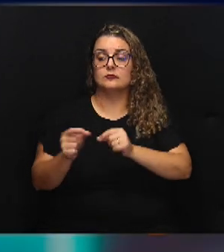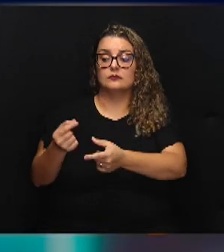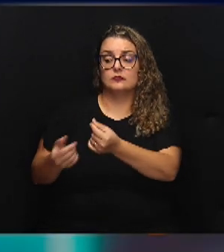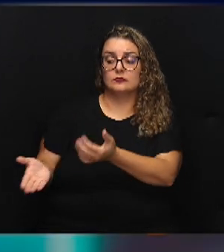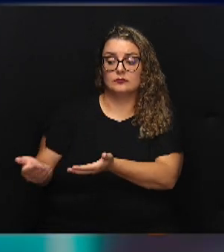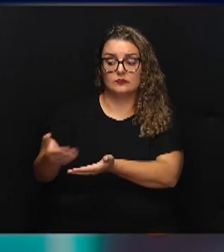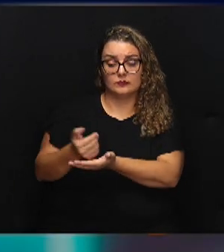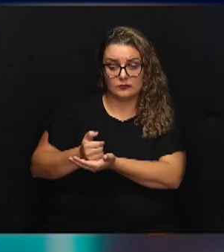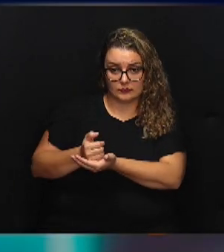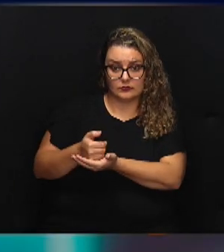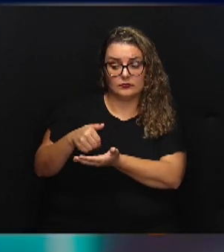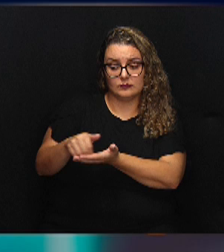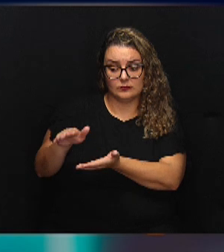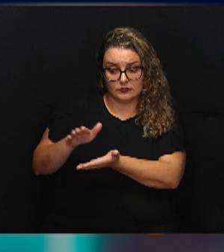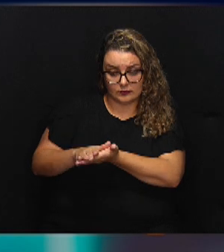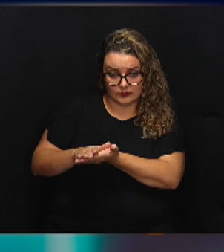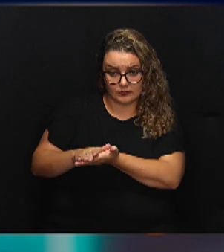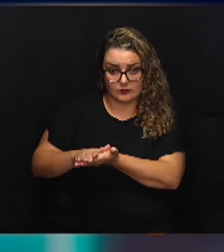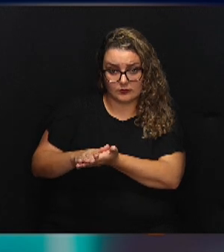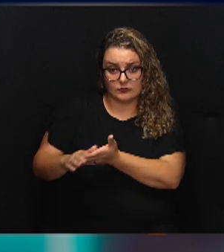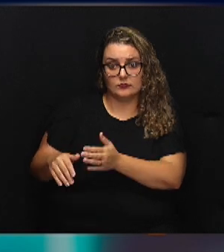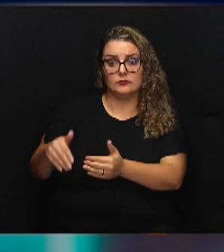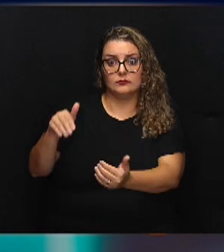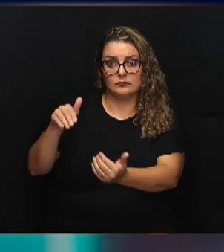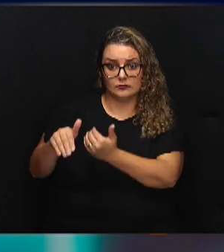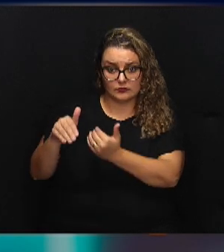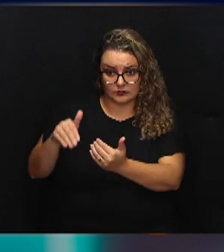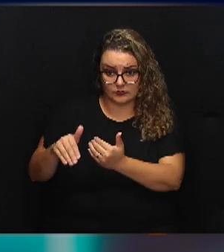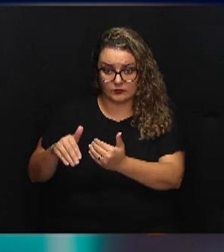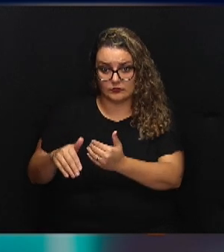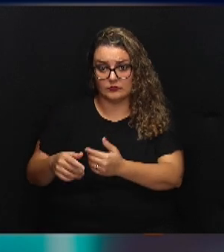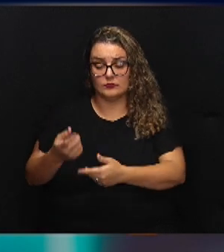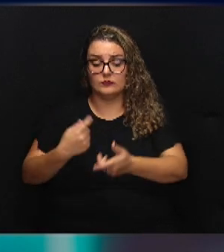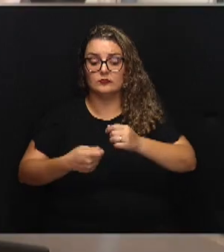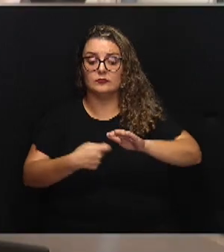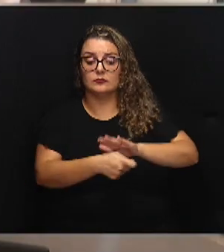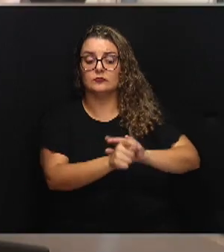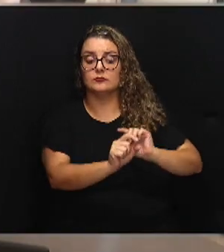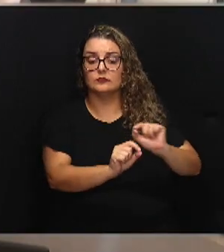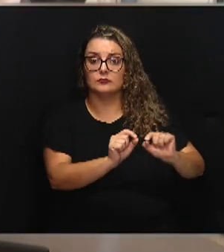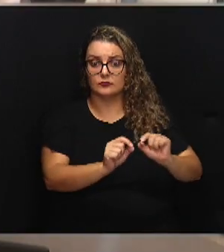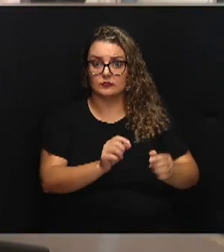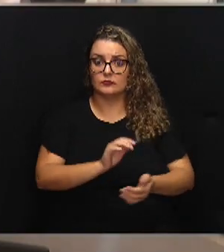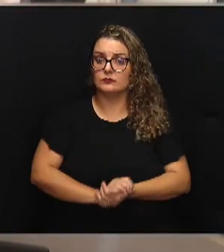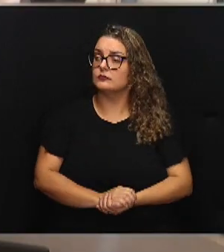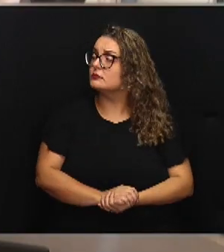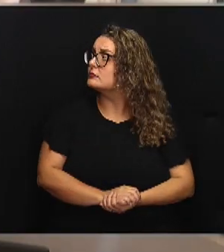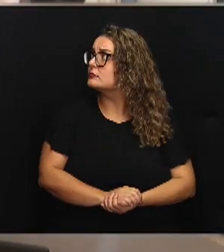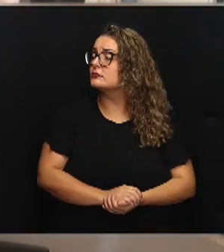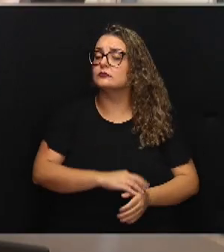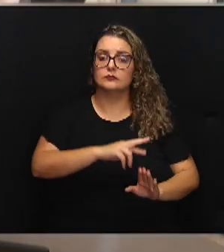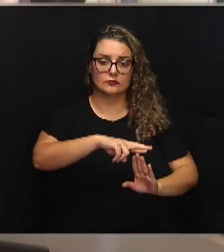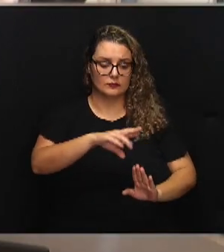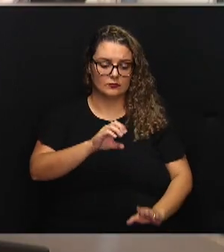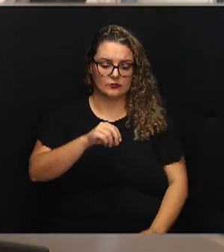valores arrecadados com as multas de trânsito e a sua destinação. De acordo com a resolução do